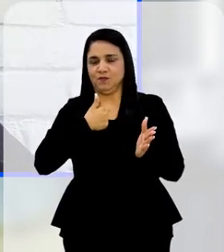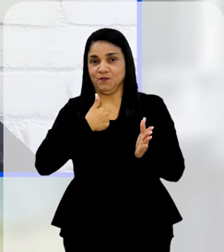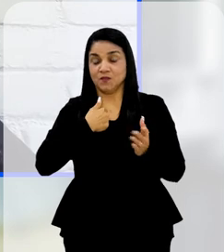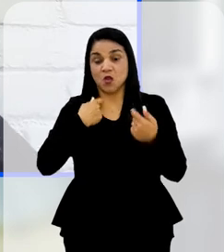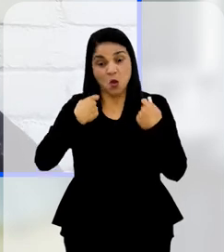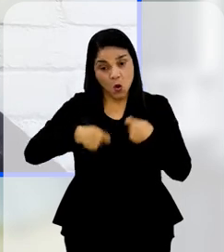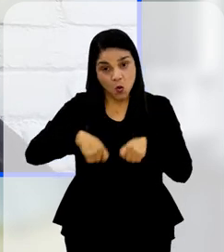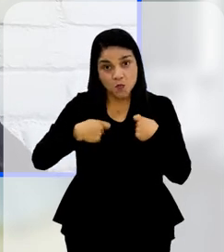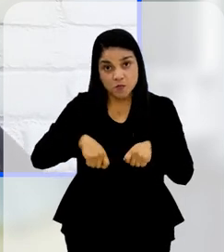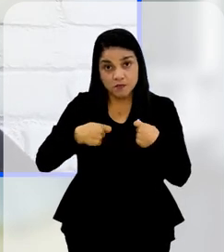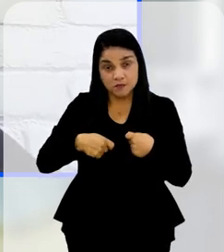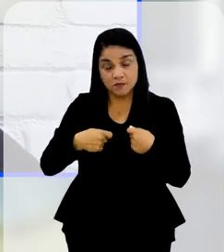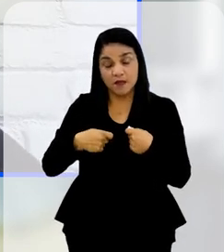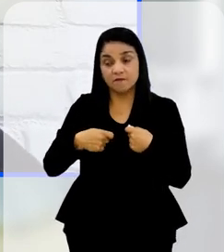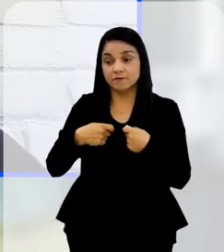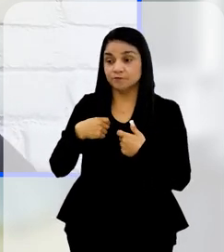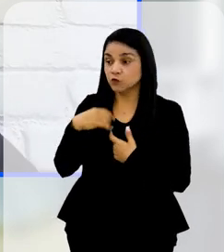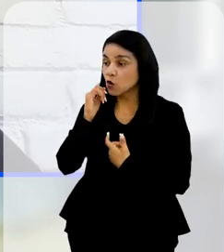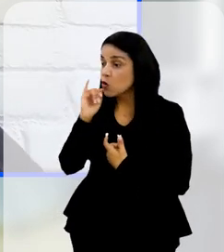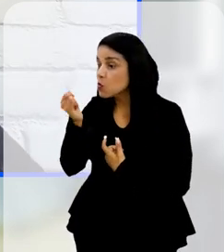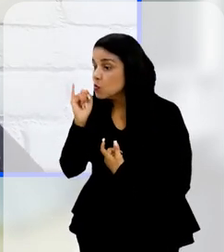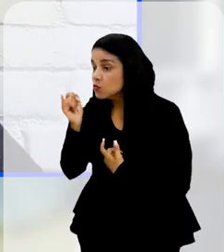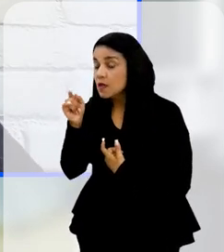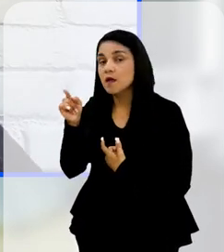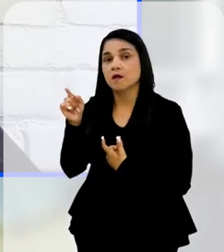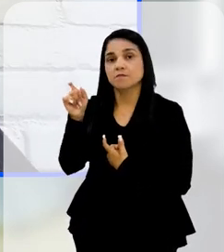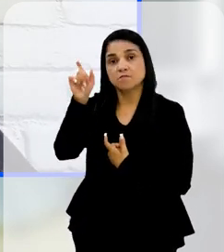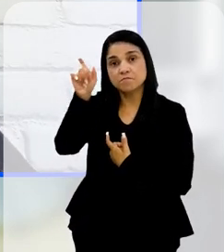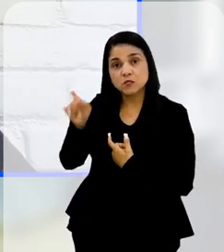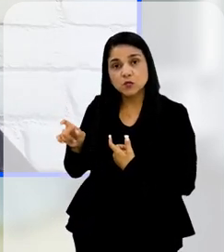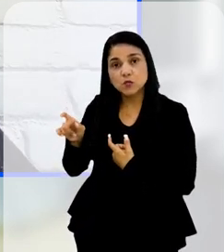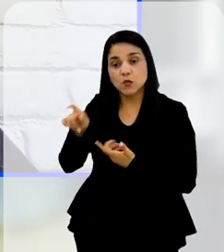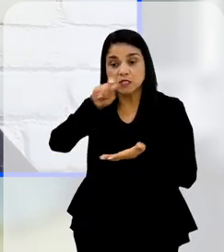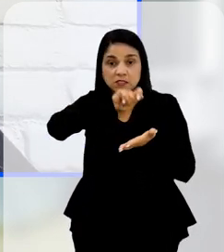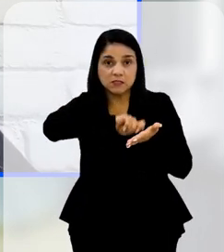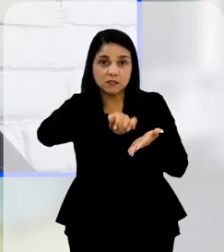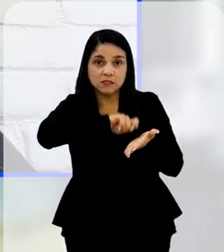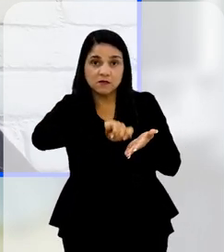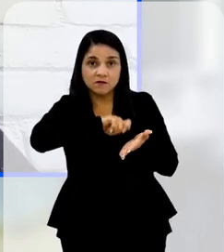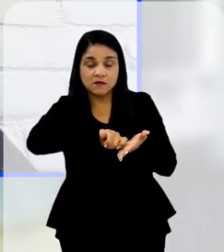Eu precisava de dar isso uma forma que as pessoas